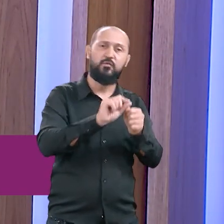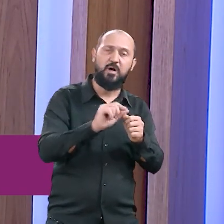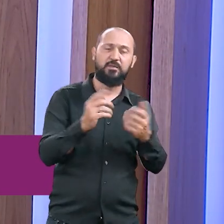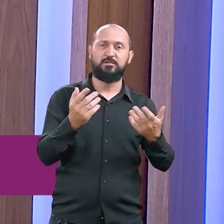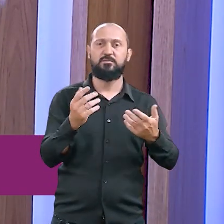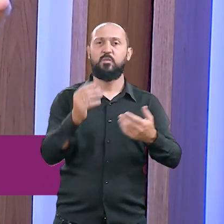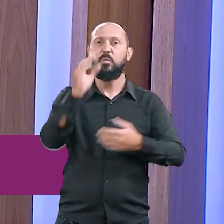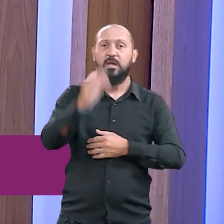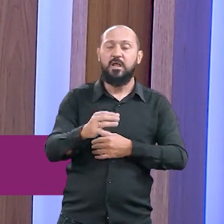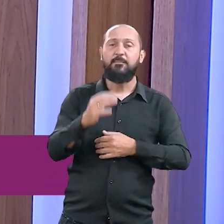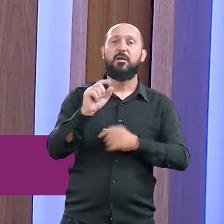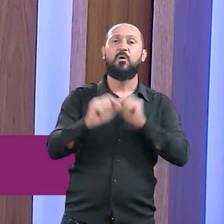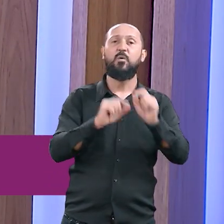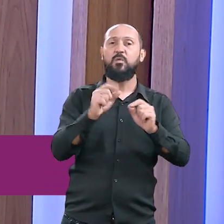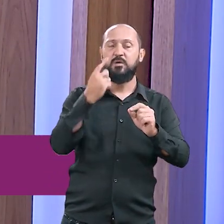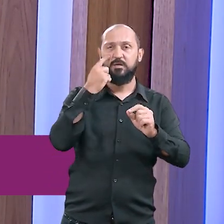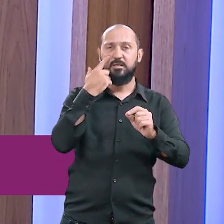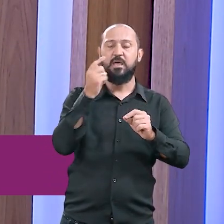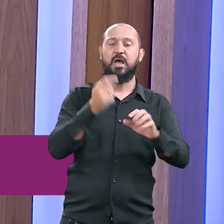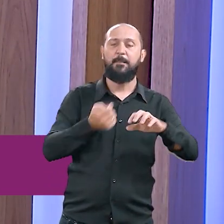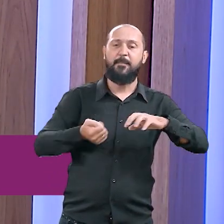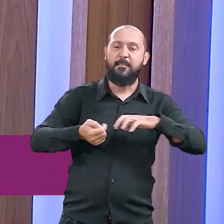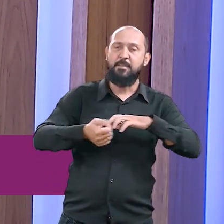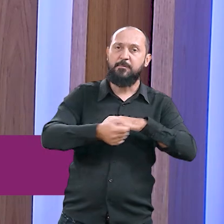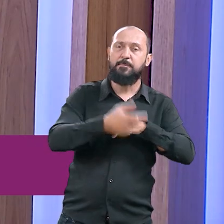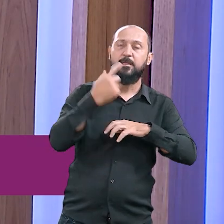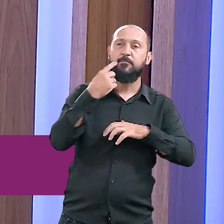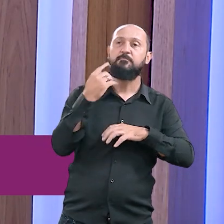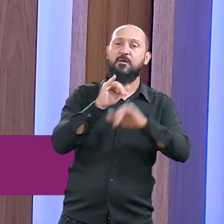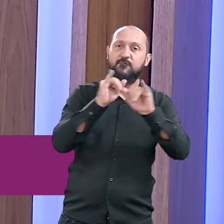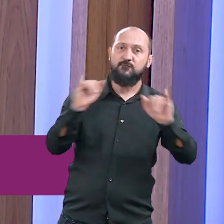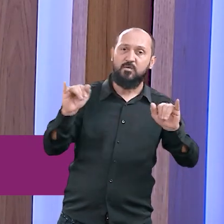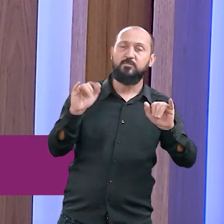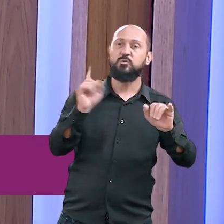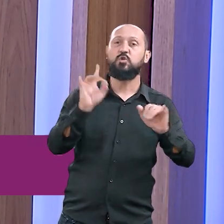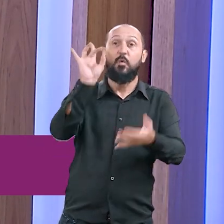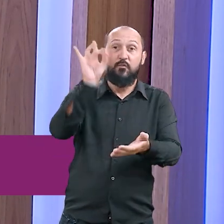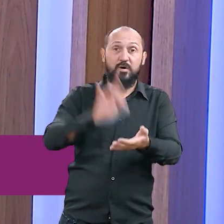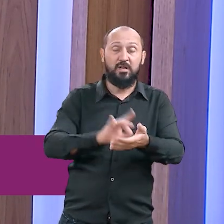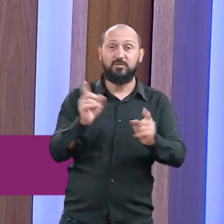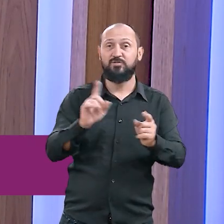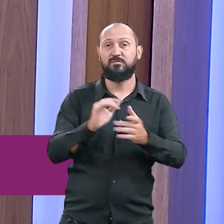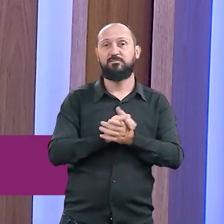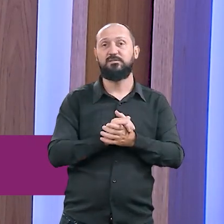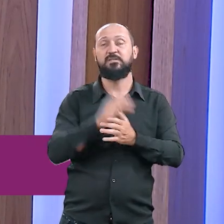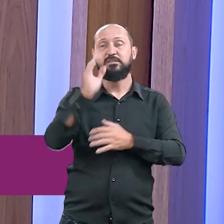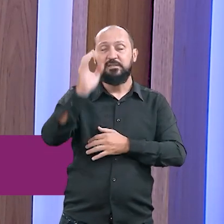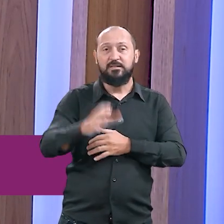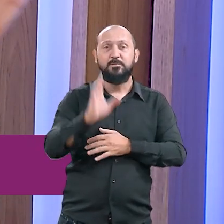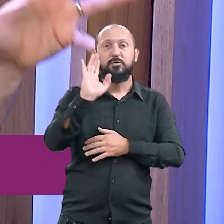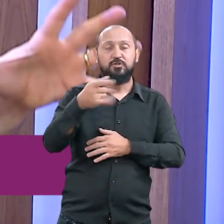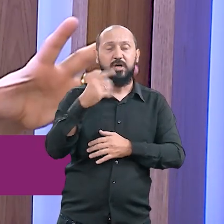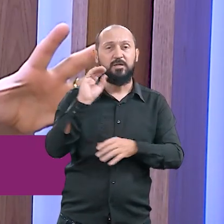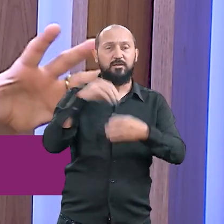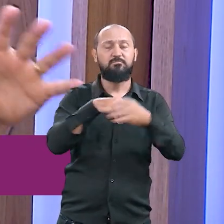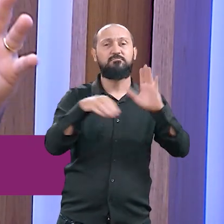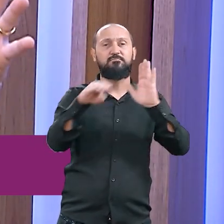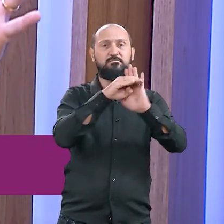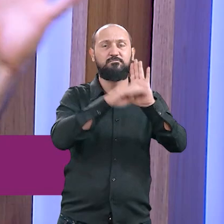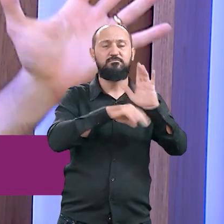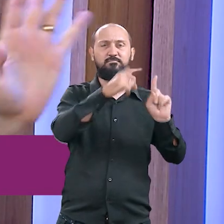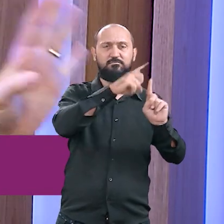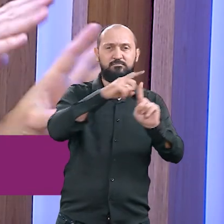as informações diretamente. Porque como o ChatGPT, ele não sabe quem são os outros candidatos, ele não sabe como está a intenção de